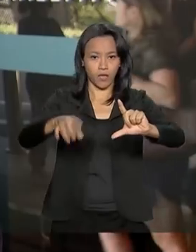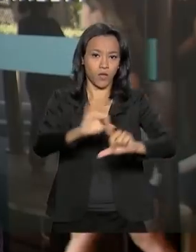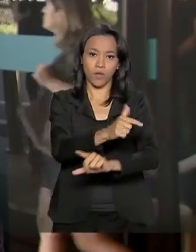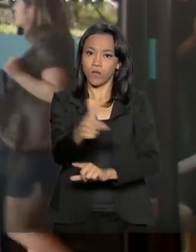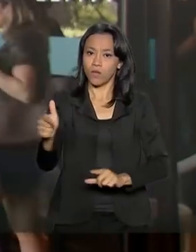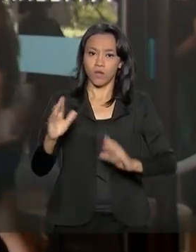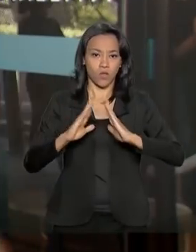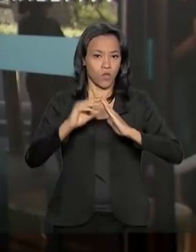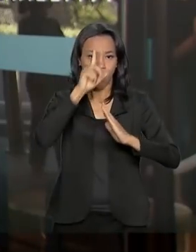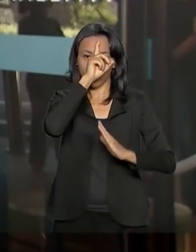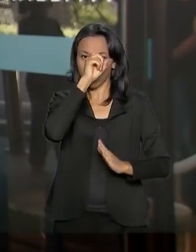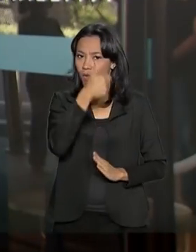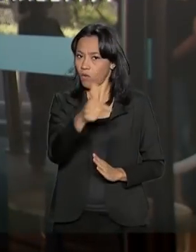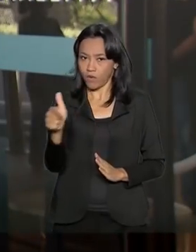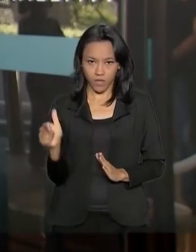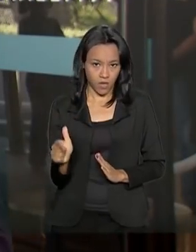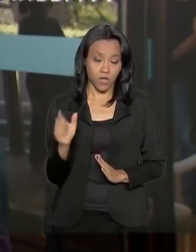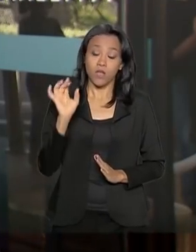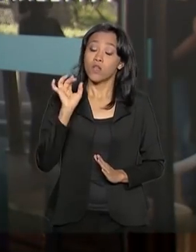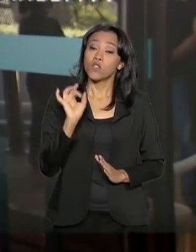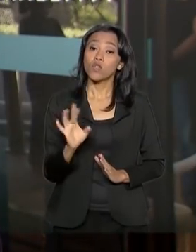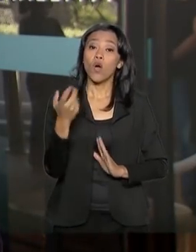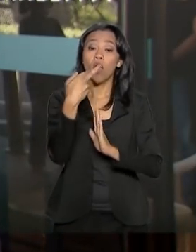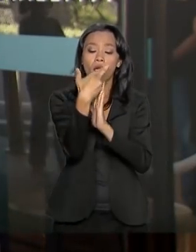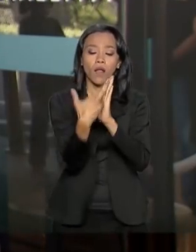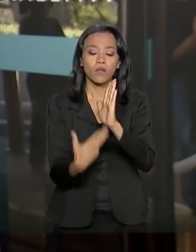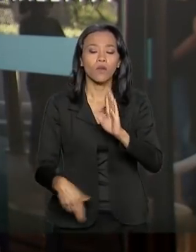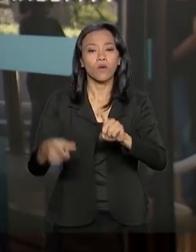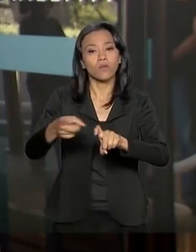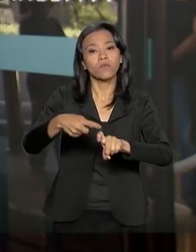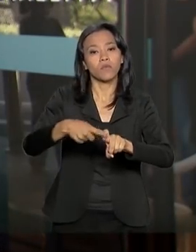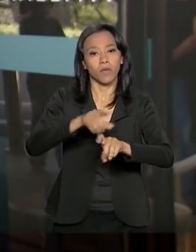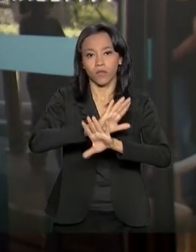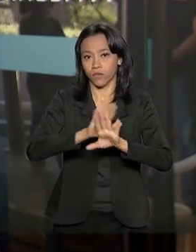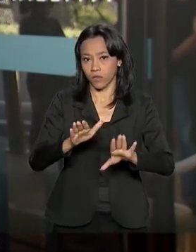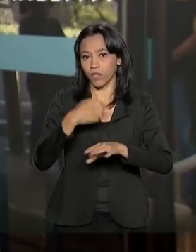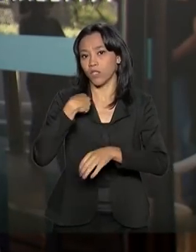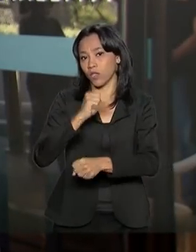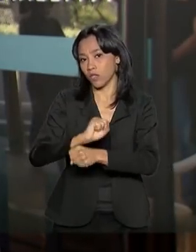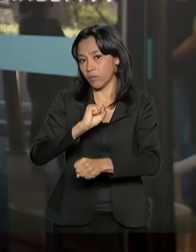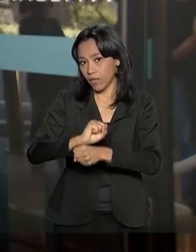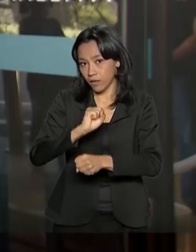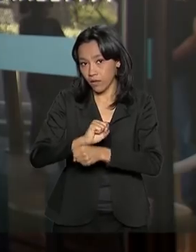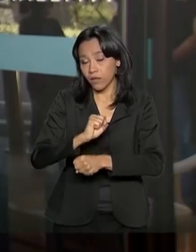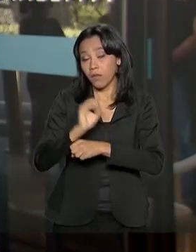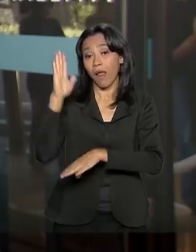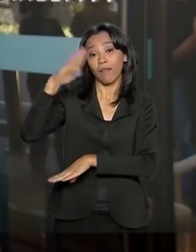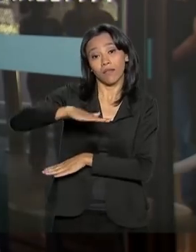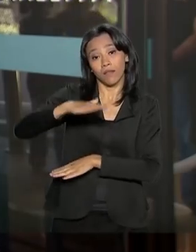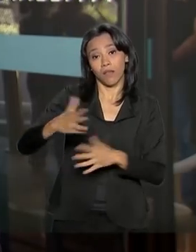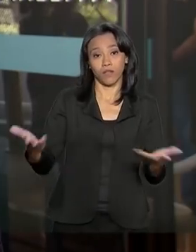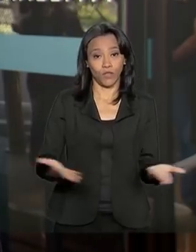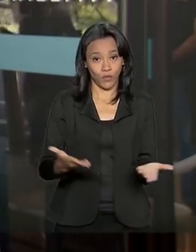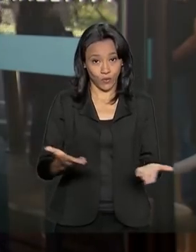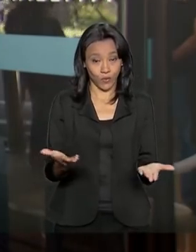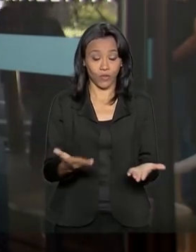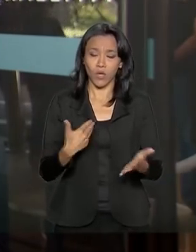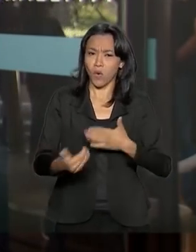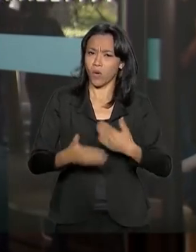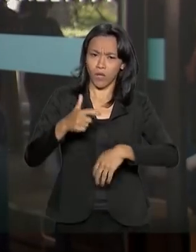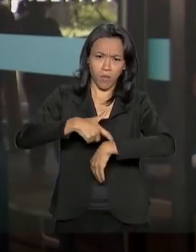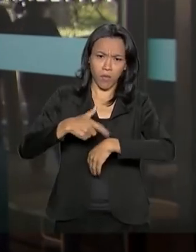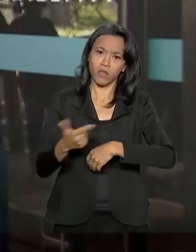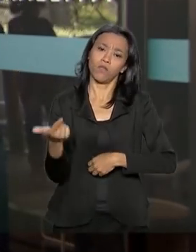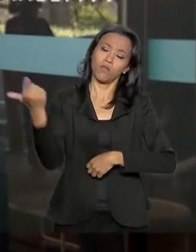Einstein apenas novo boletim médico que é aguardado para a tarde de hoje voltamos a qualquer